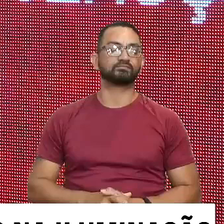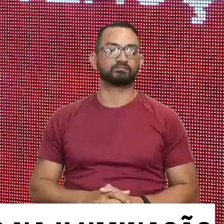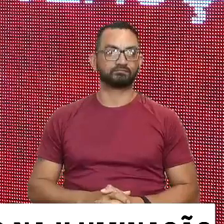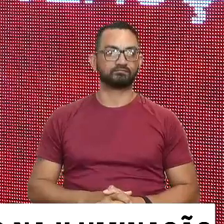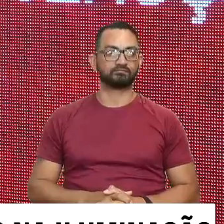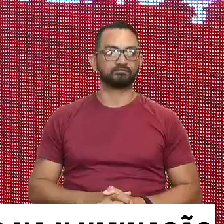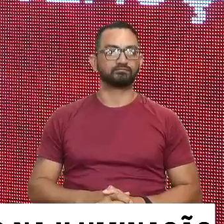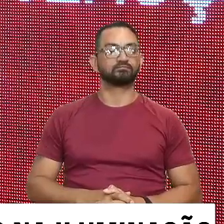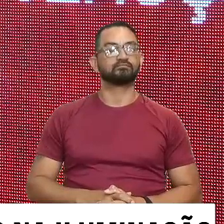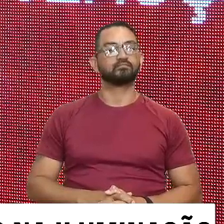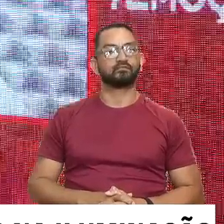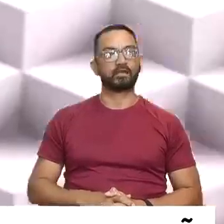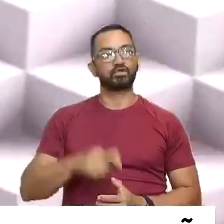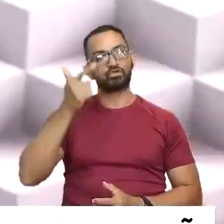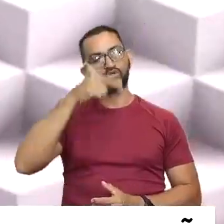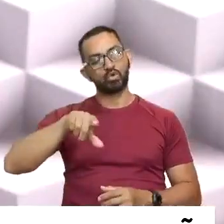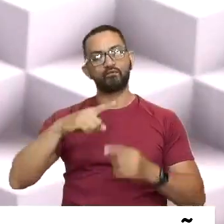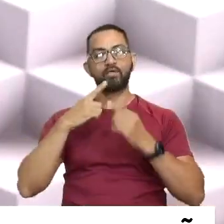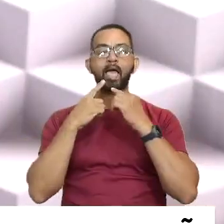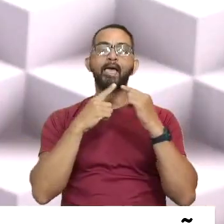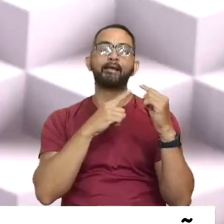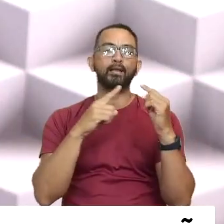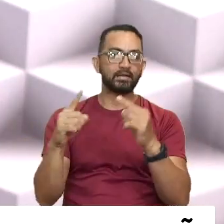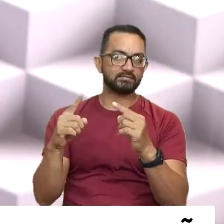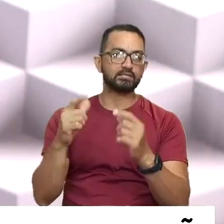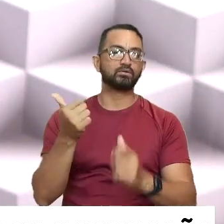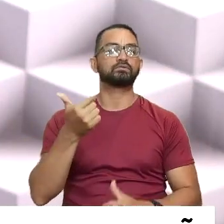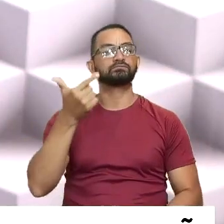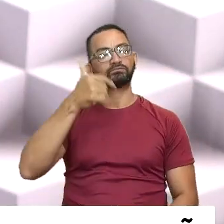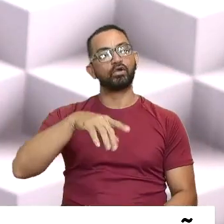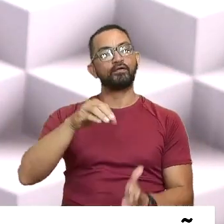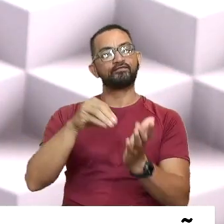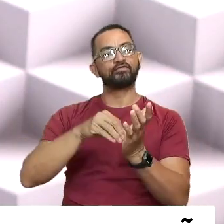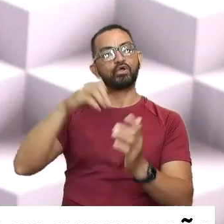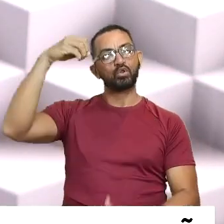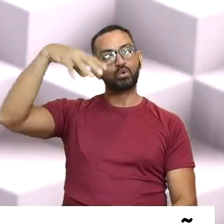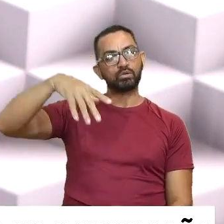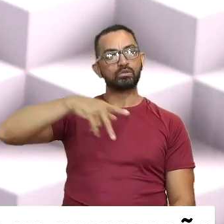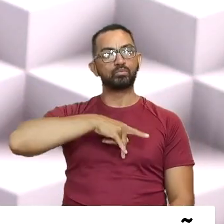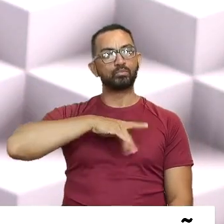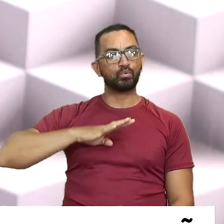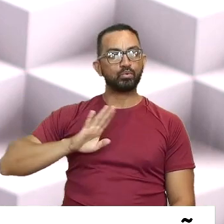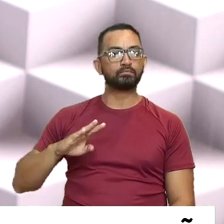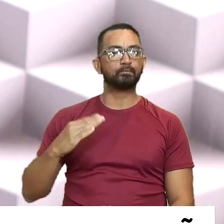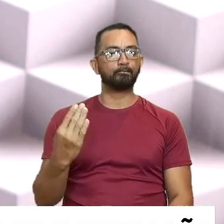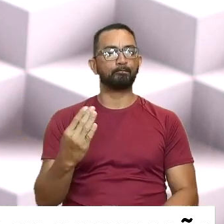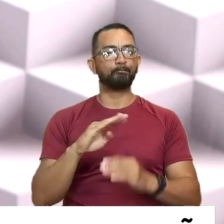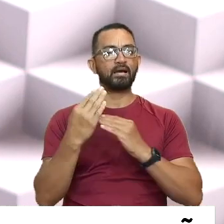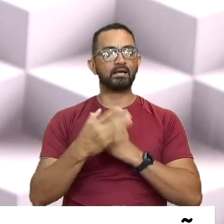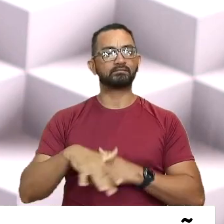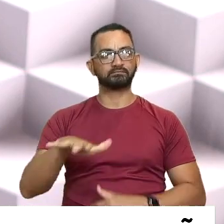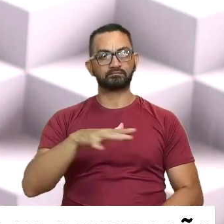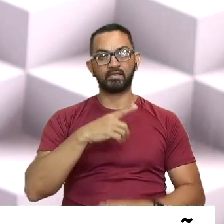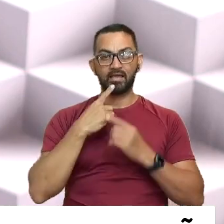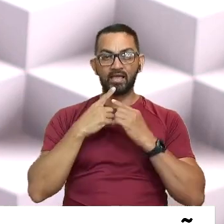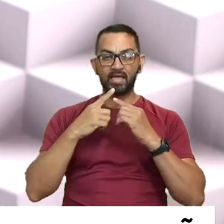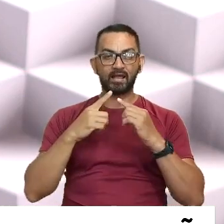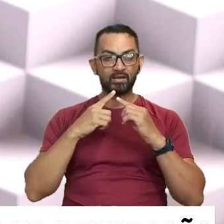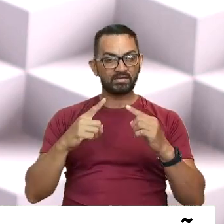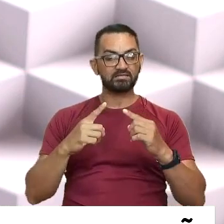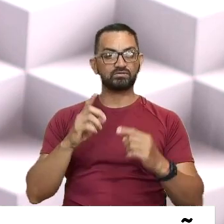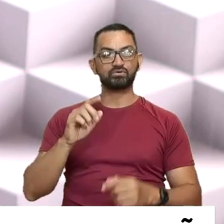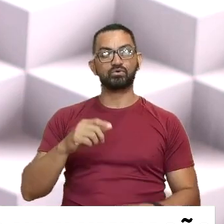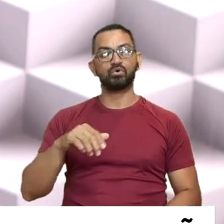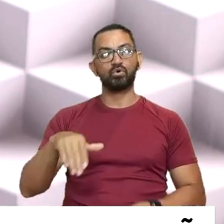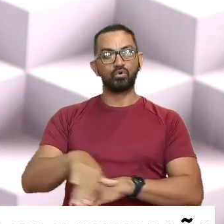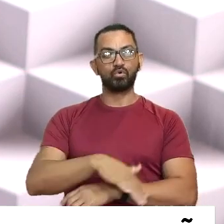gente, não é? Exatamente, Mônica. Mais uma reclamação sobre a questão da falta de iluminação pública, né, em bairros aqui da cidade. Dessa vez a